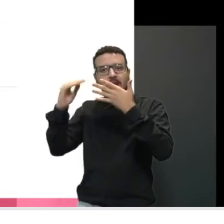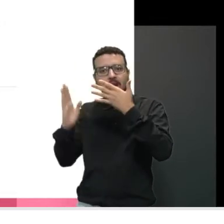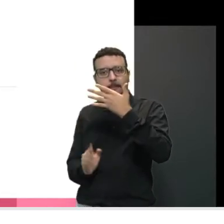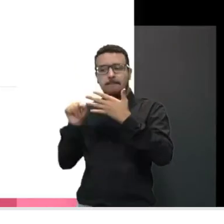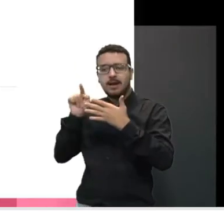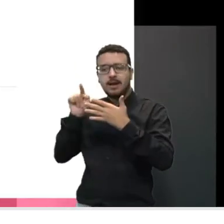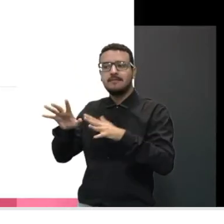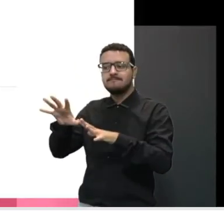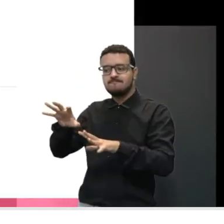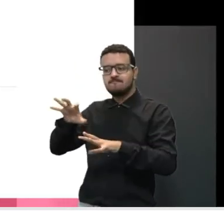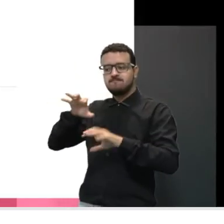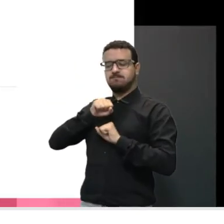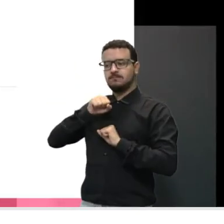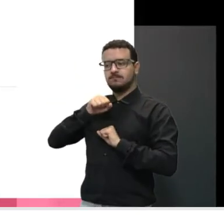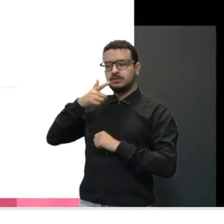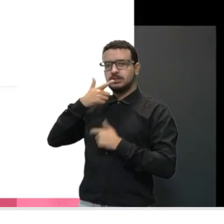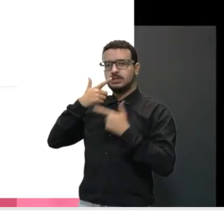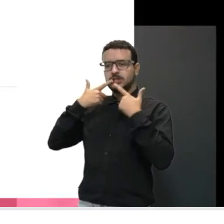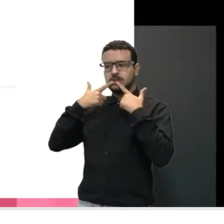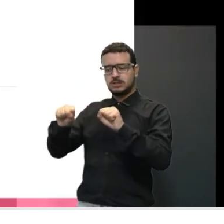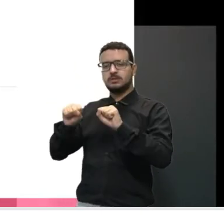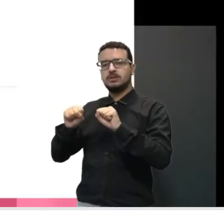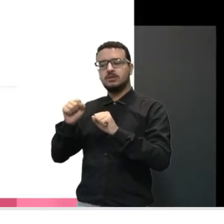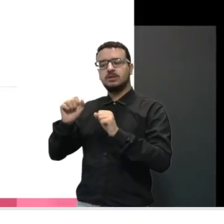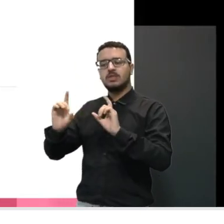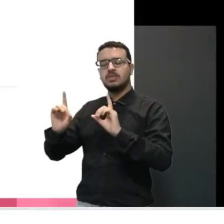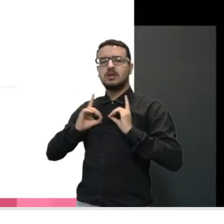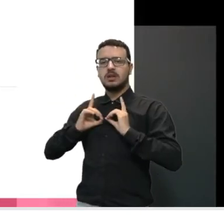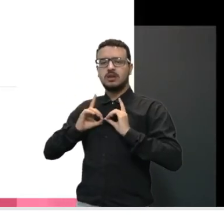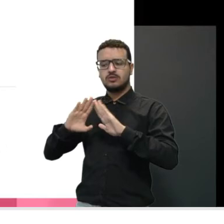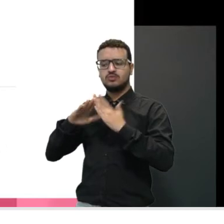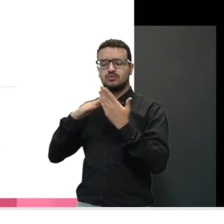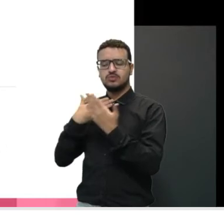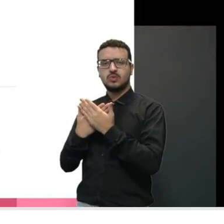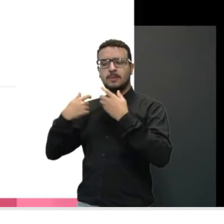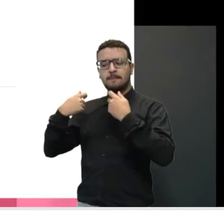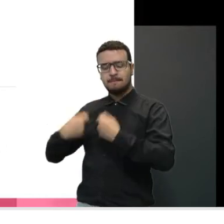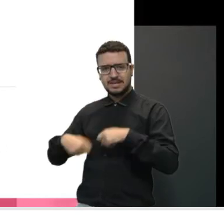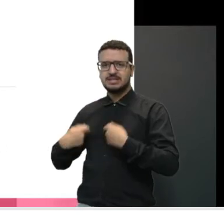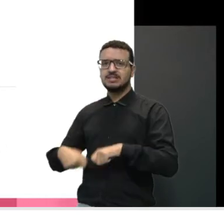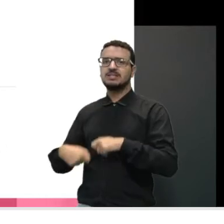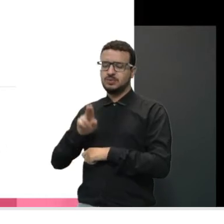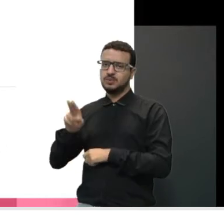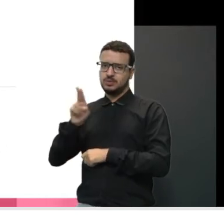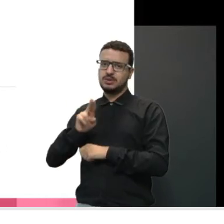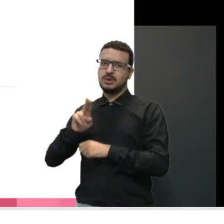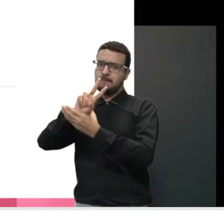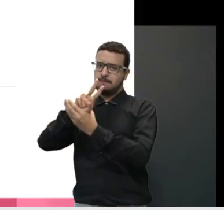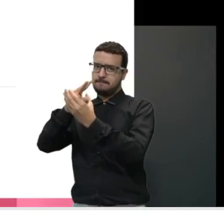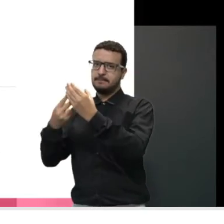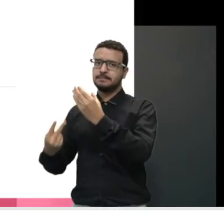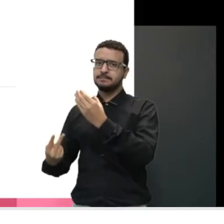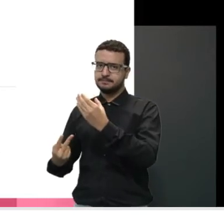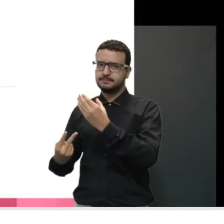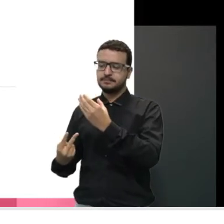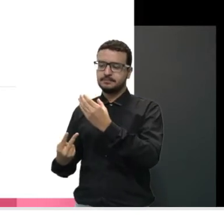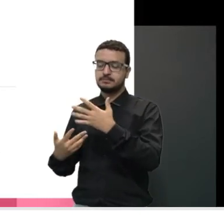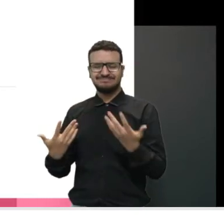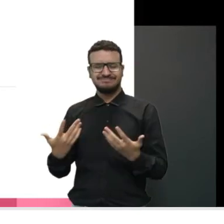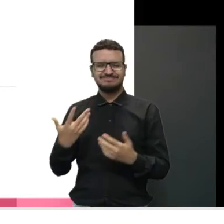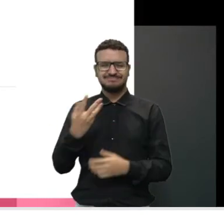escolar do surdo seja viabilizado de forma bilíngue. A mãe de João Pedro comenta com a professora